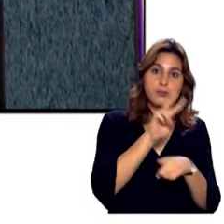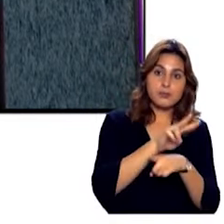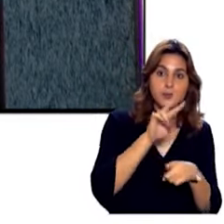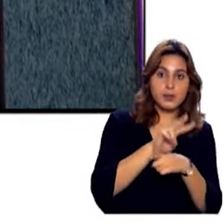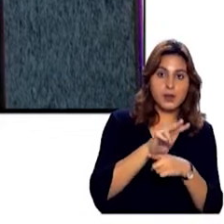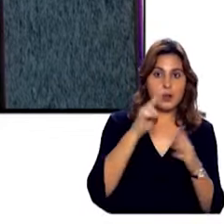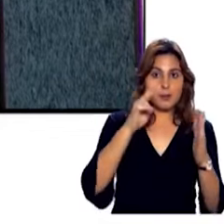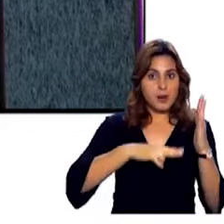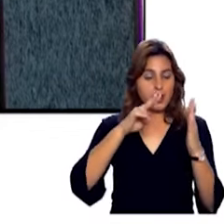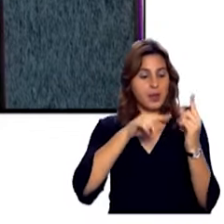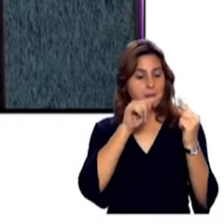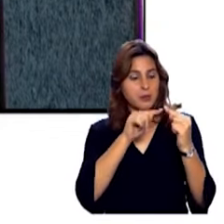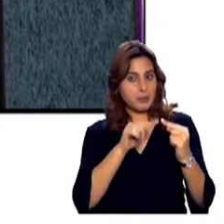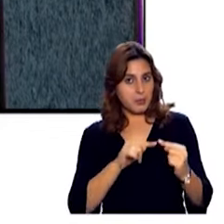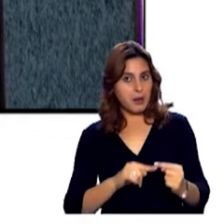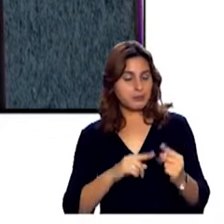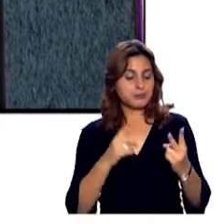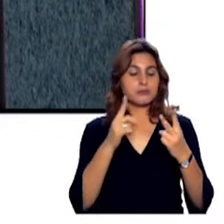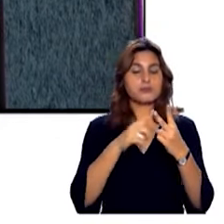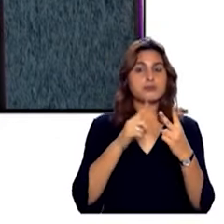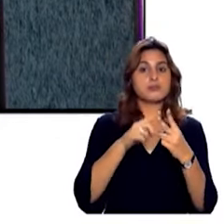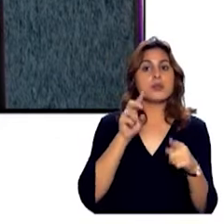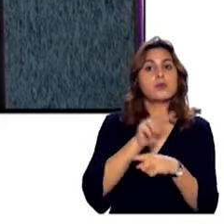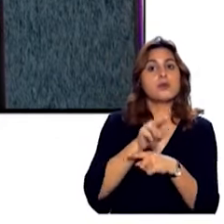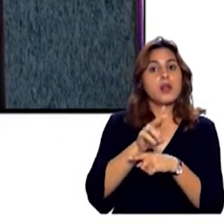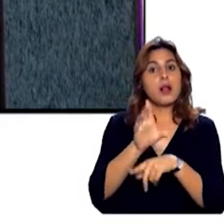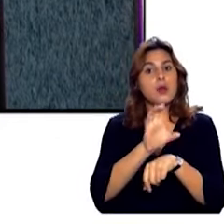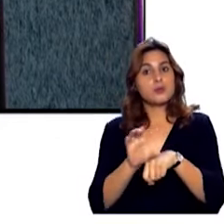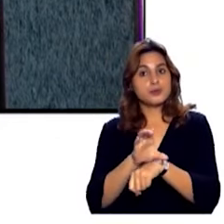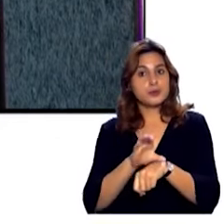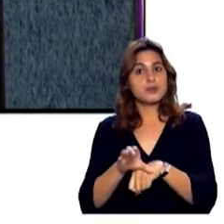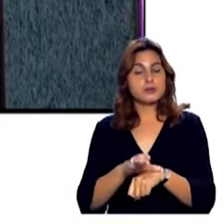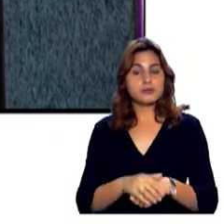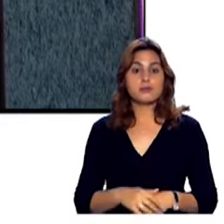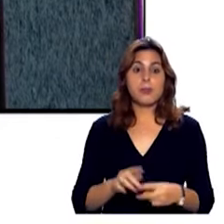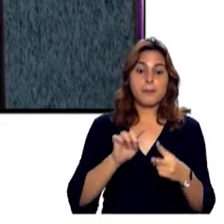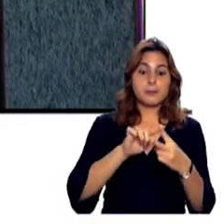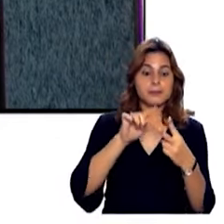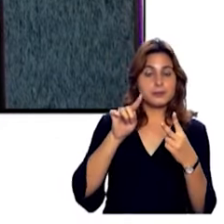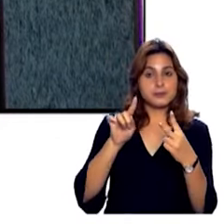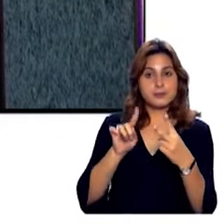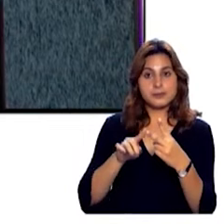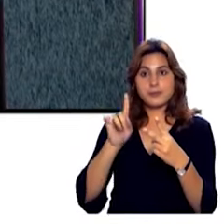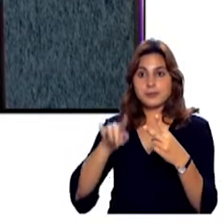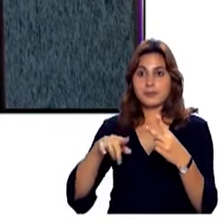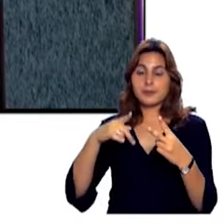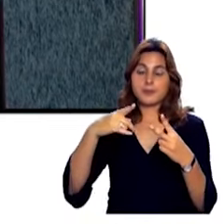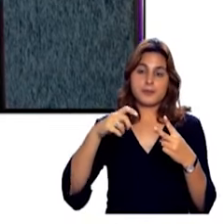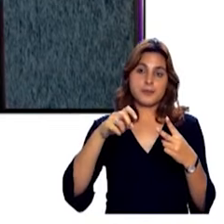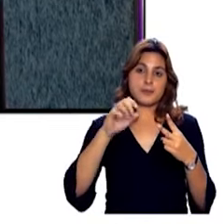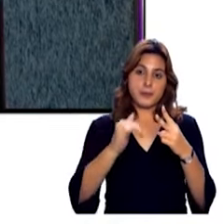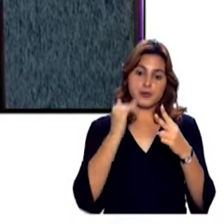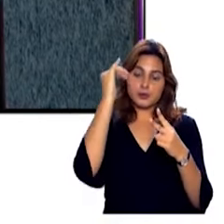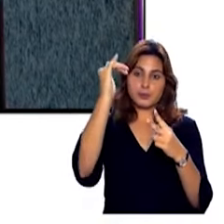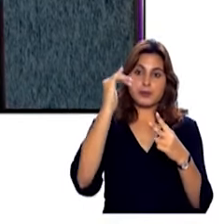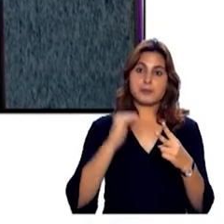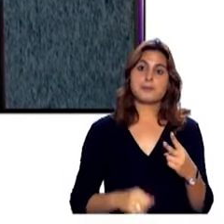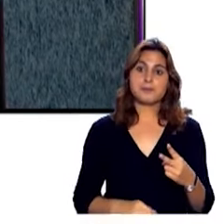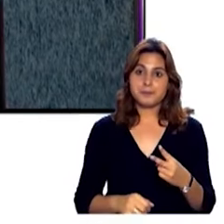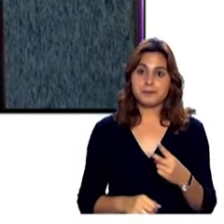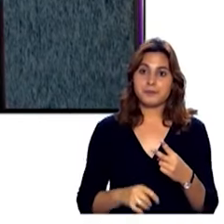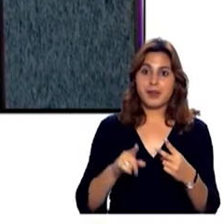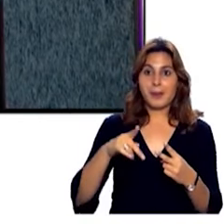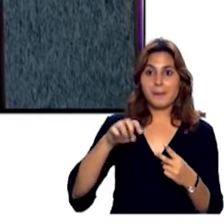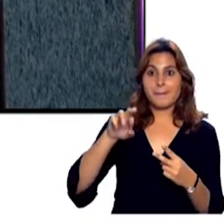da Lei e outra voltada à tutela da Constituição mas ambas são cortes supremas cortes de